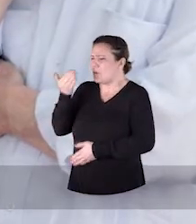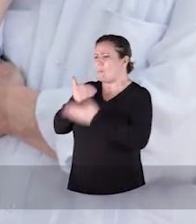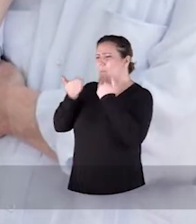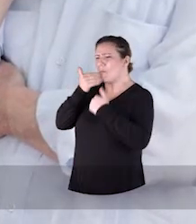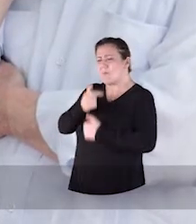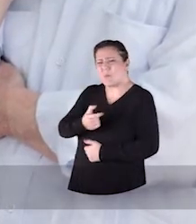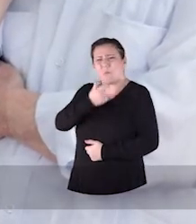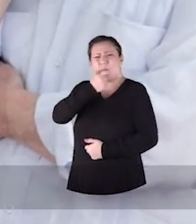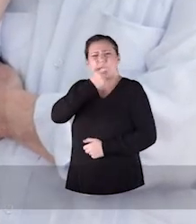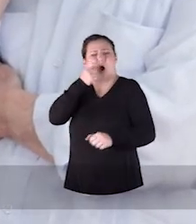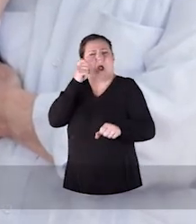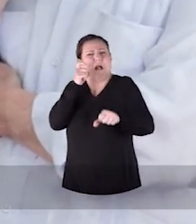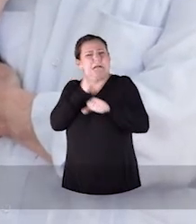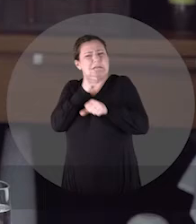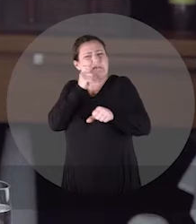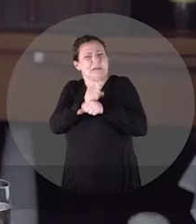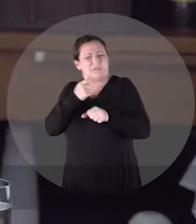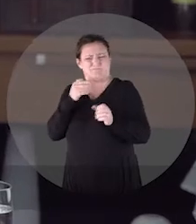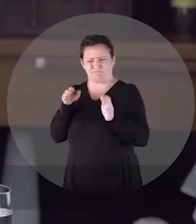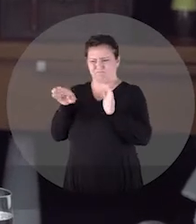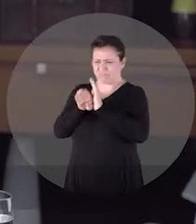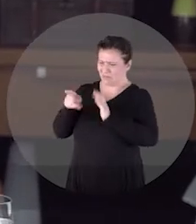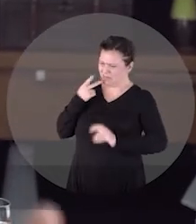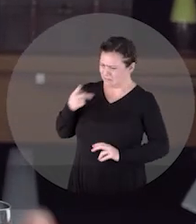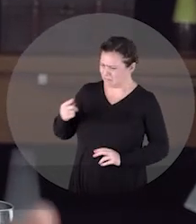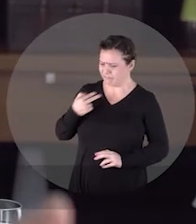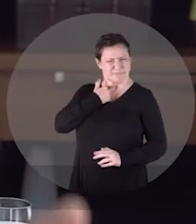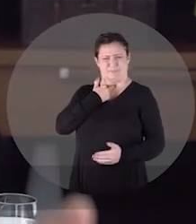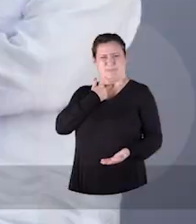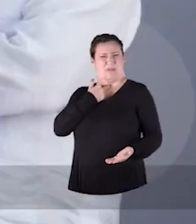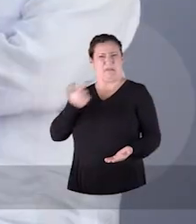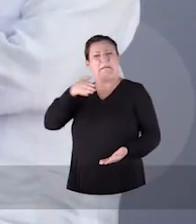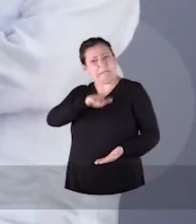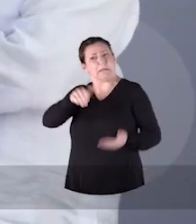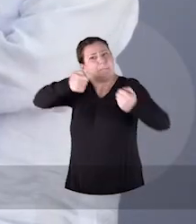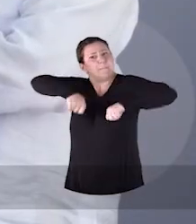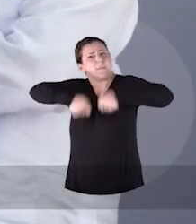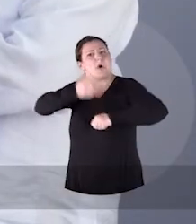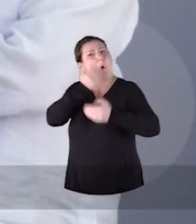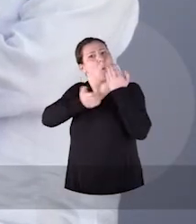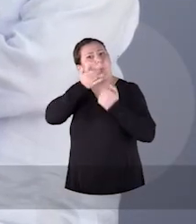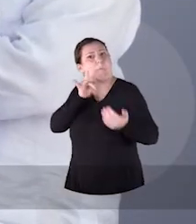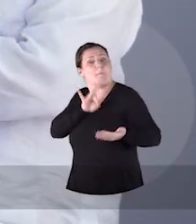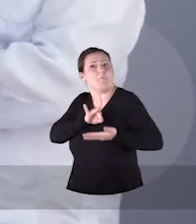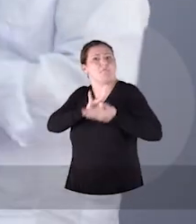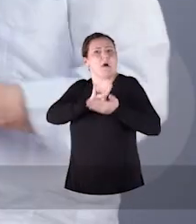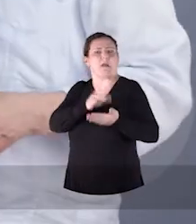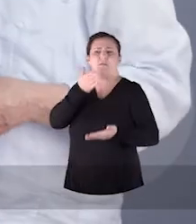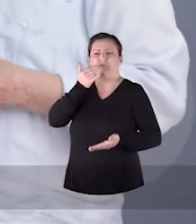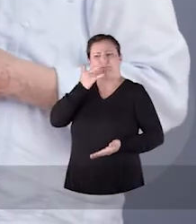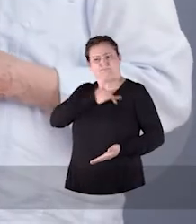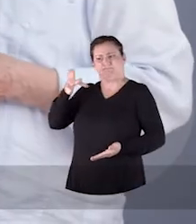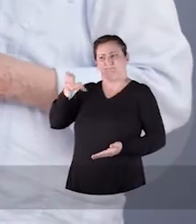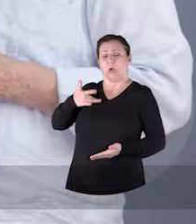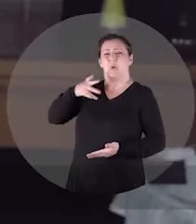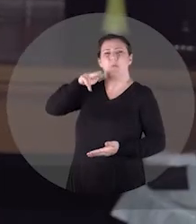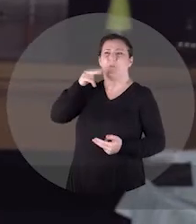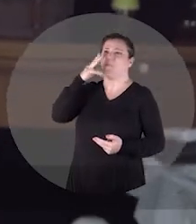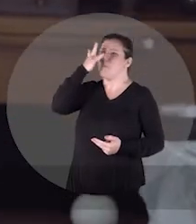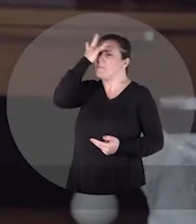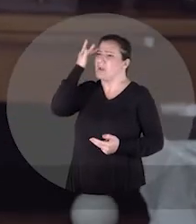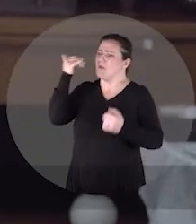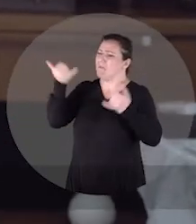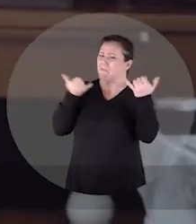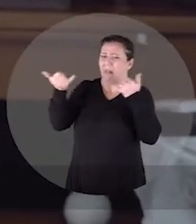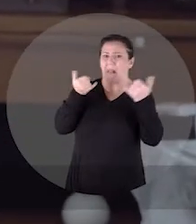estavam comendo bolacha seca aí eu cheguei falei ó não da criança tem que comer comida de verdade com muita saudade eu